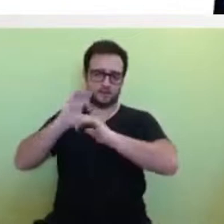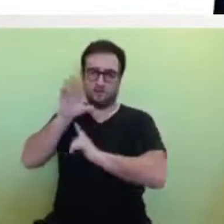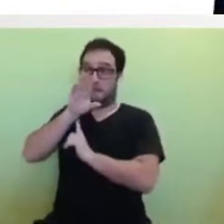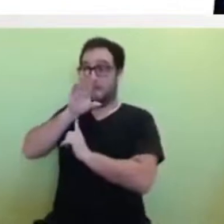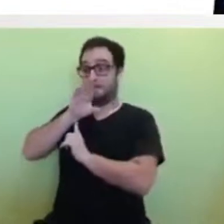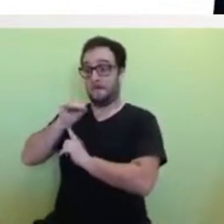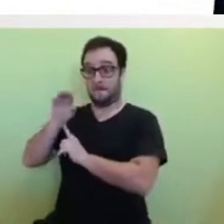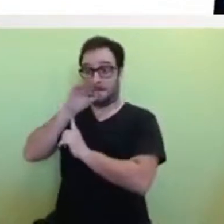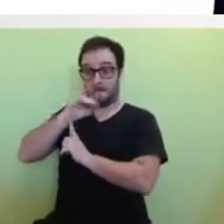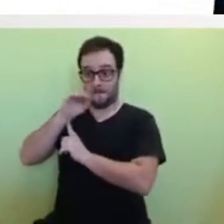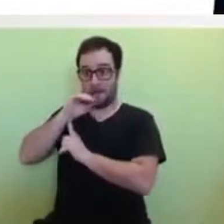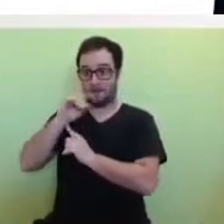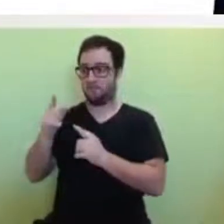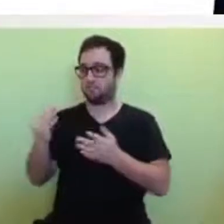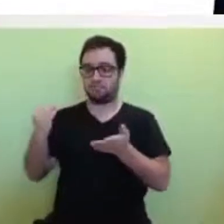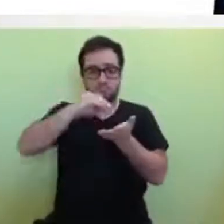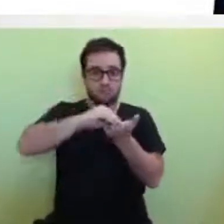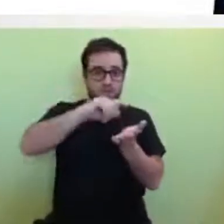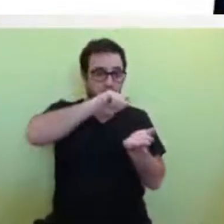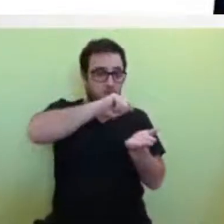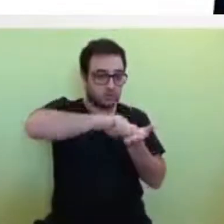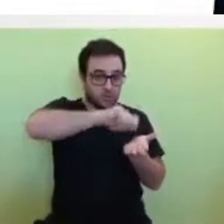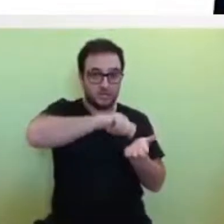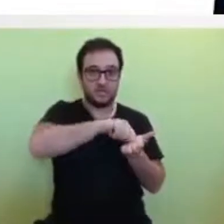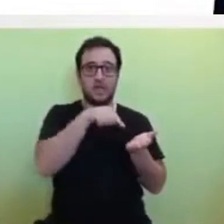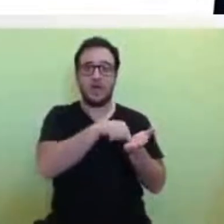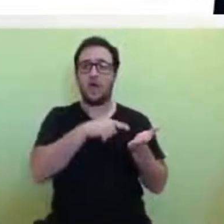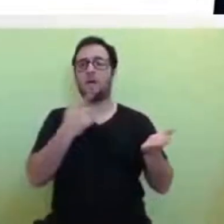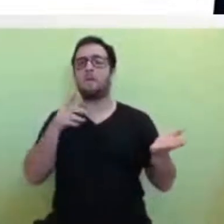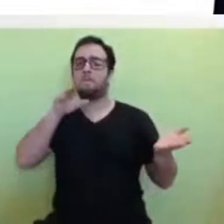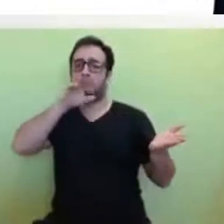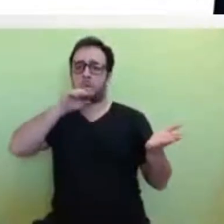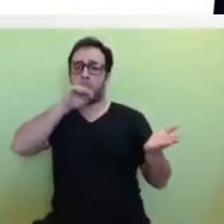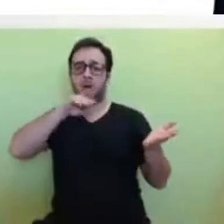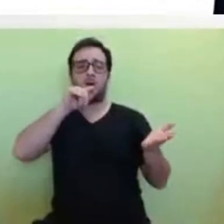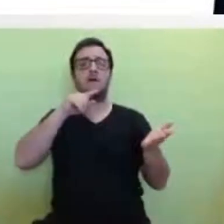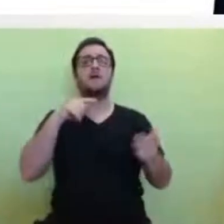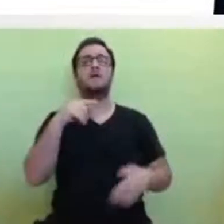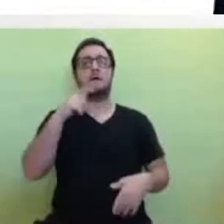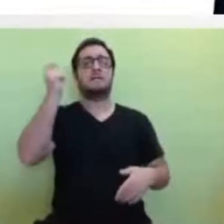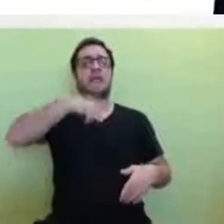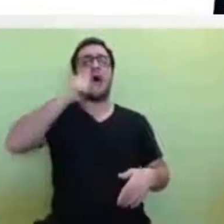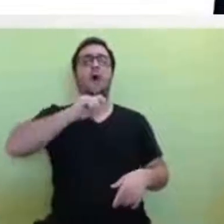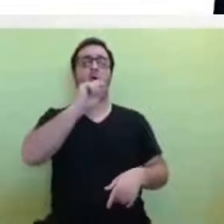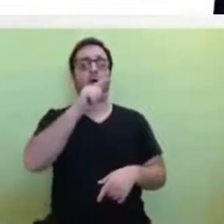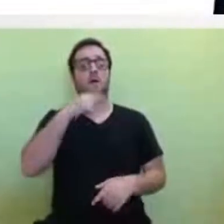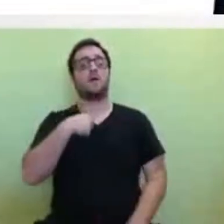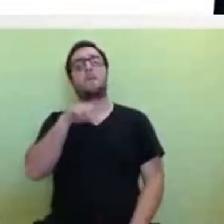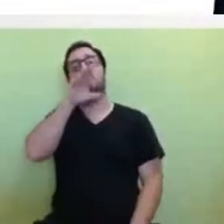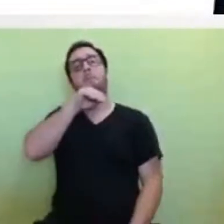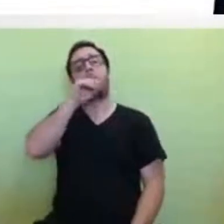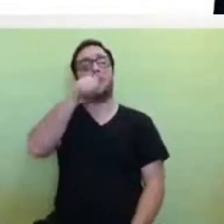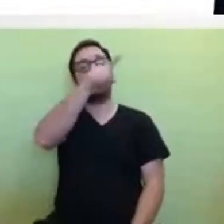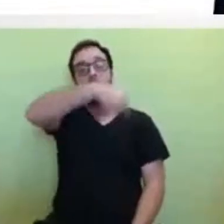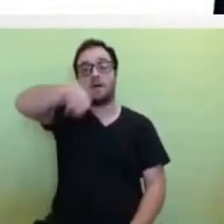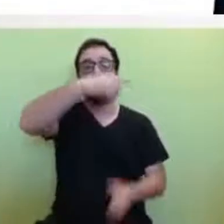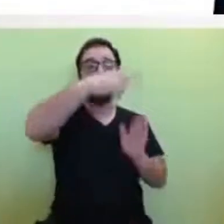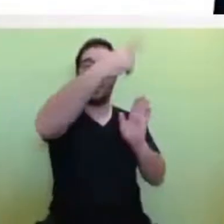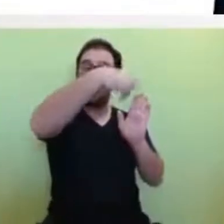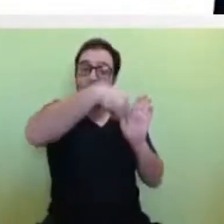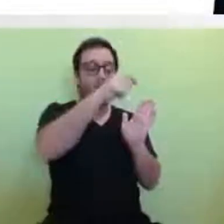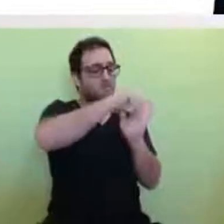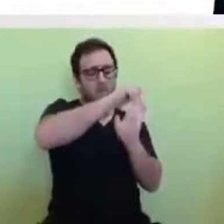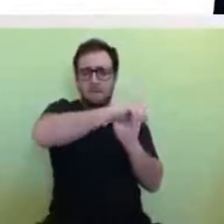de papel que entregar para qualquer pessoa do nosso país vai conseguir ler em português. Então, a escrita é uma coisa, a fala é outra, como eu falei lá no